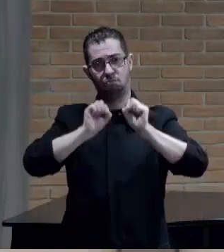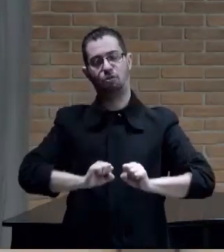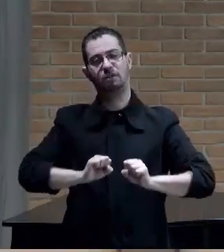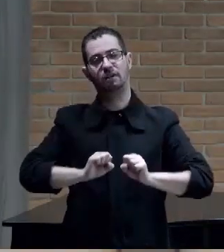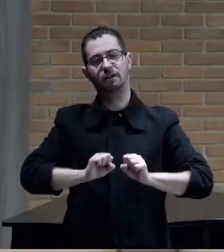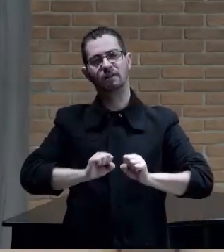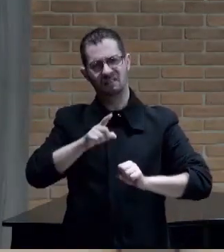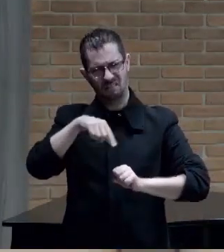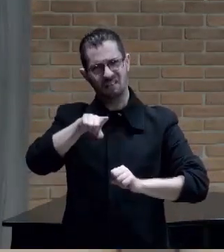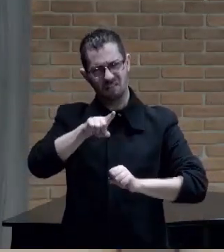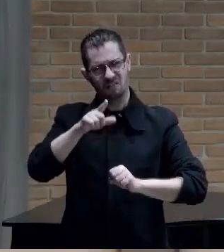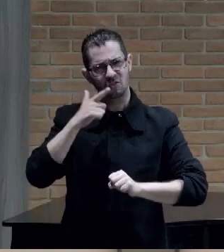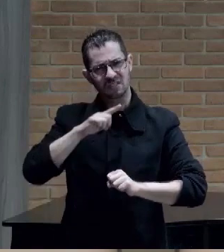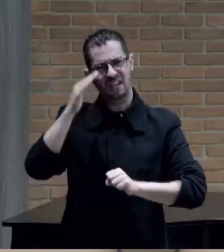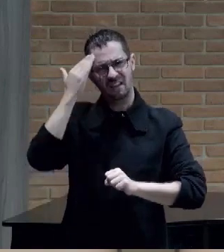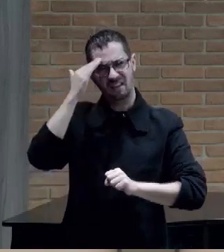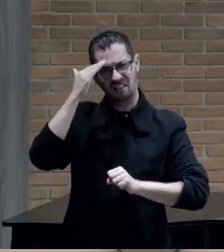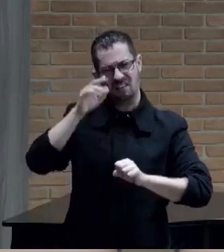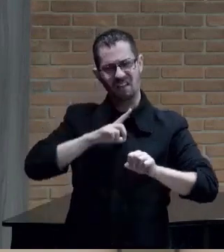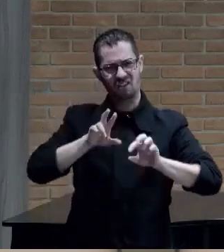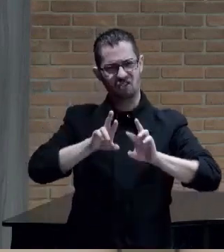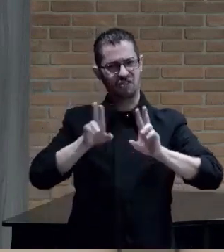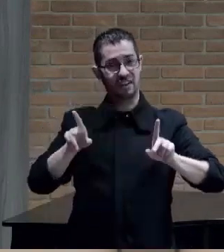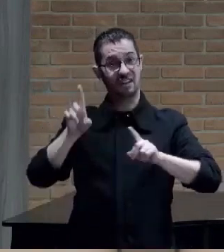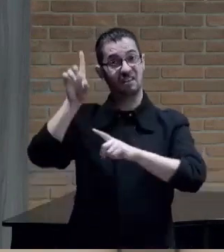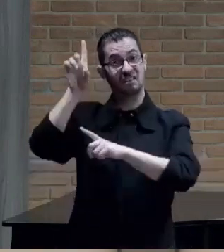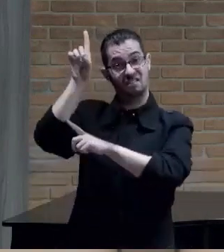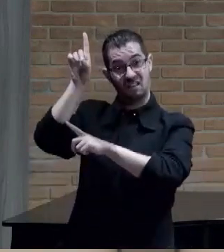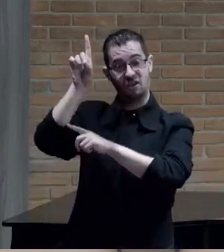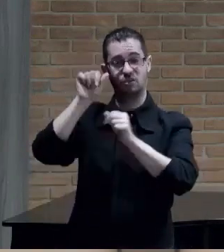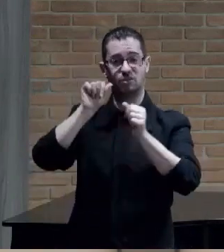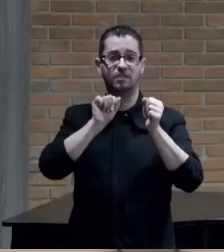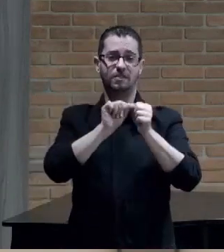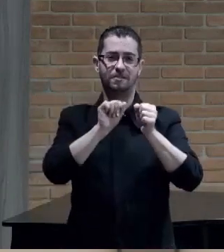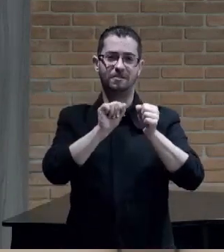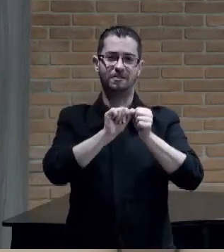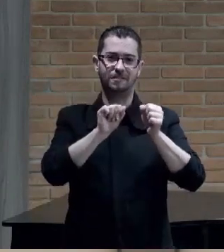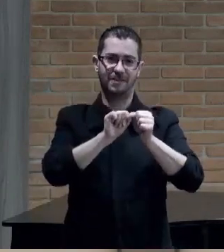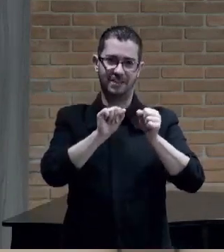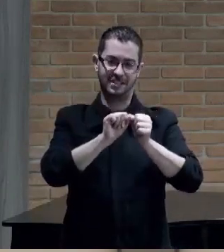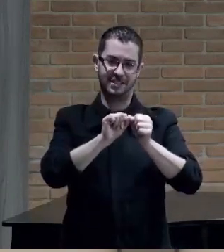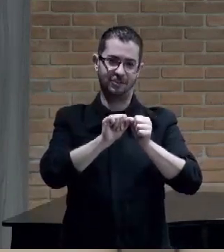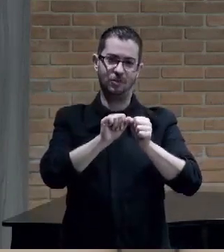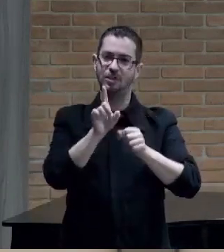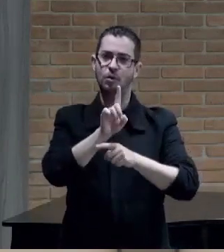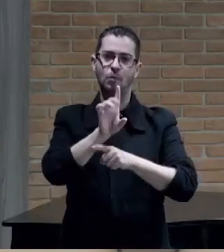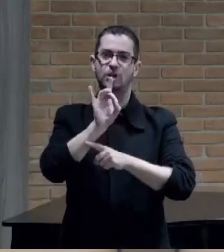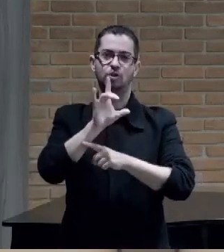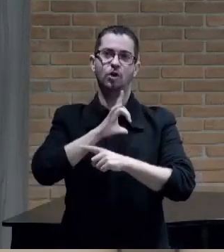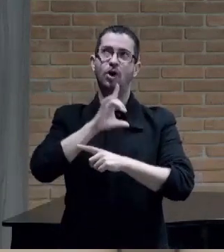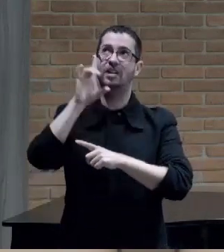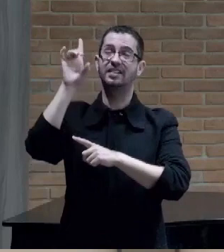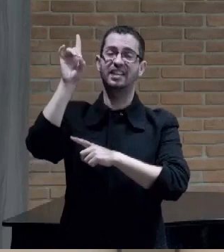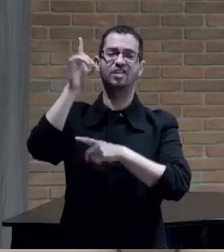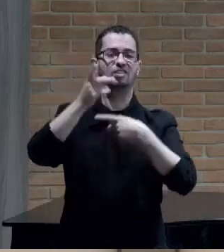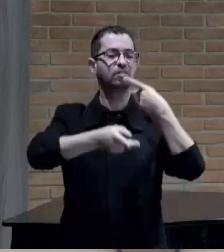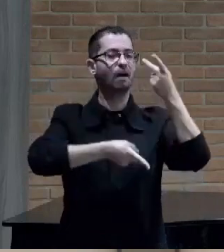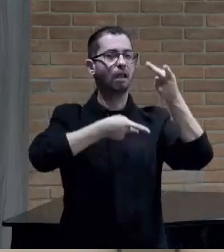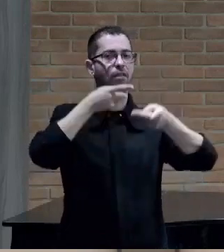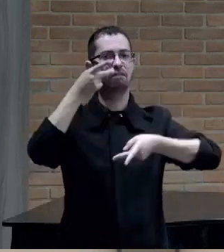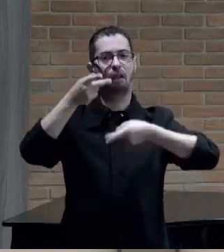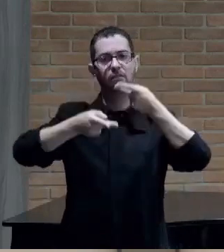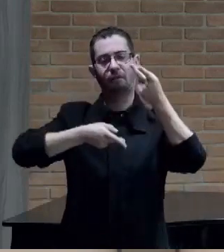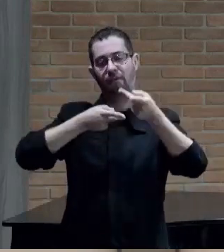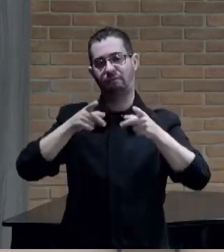Dá para vocês entenderem a diferença? É Deus fazendo, não é apenas Deus falando sobre